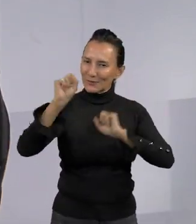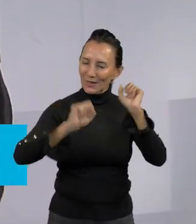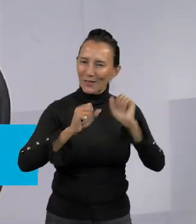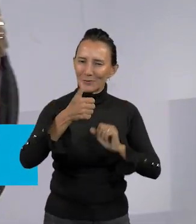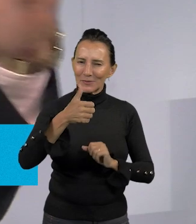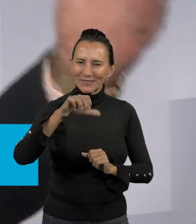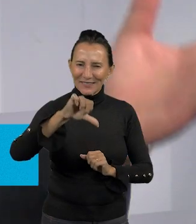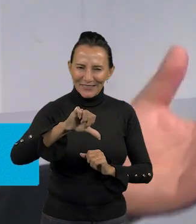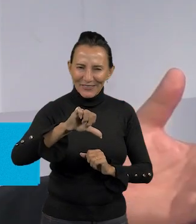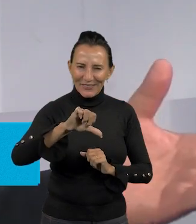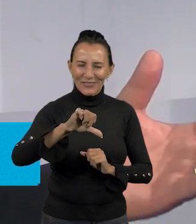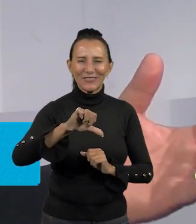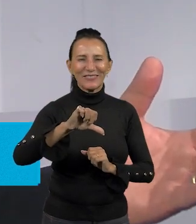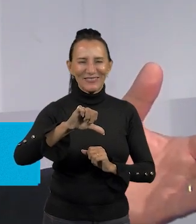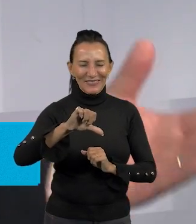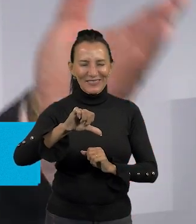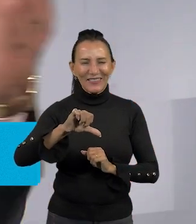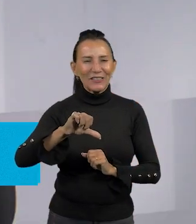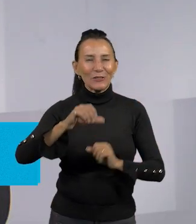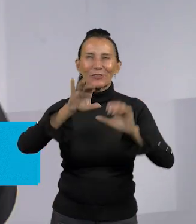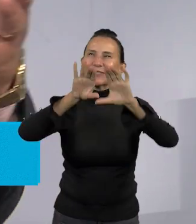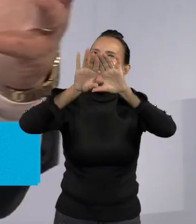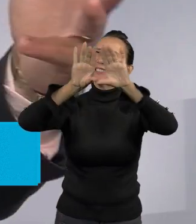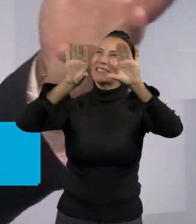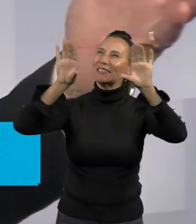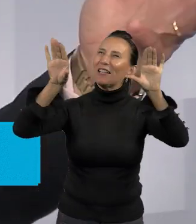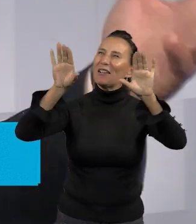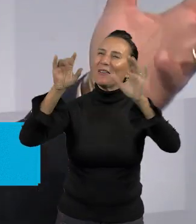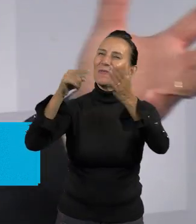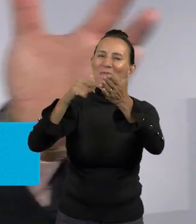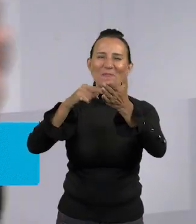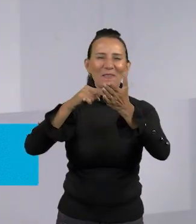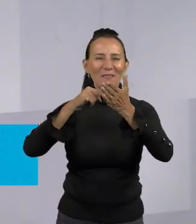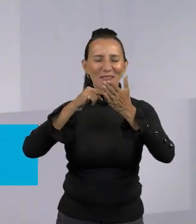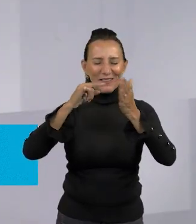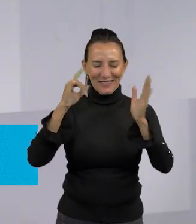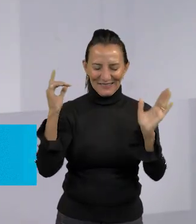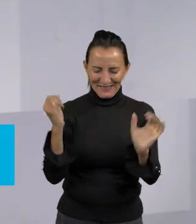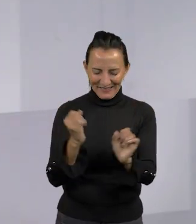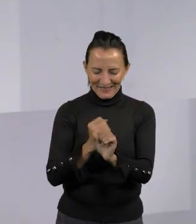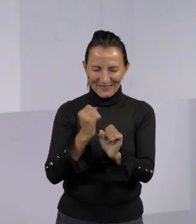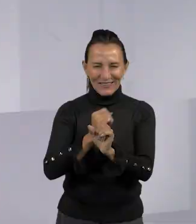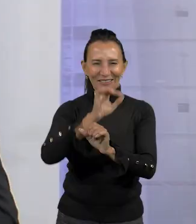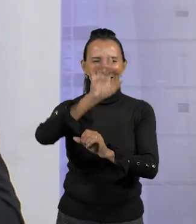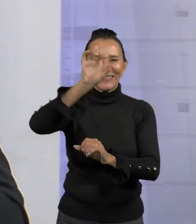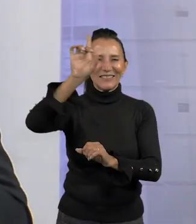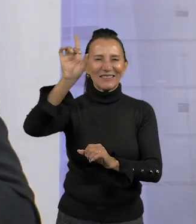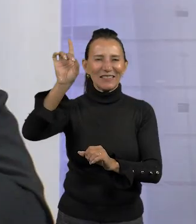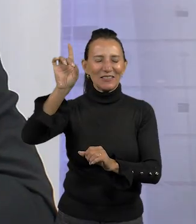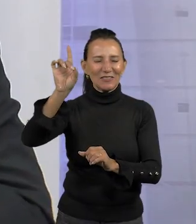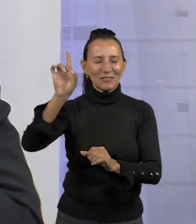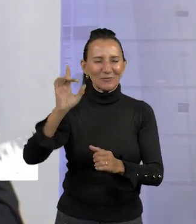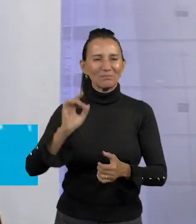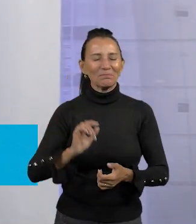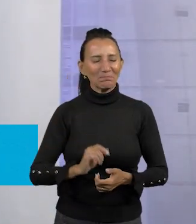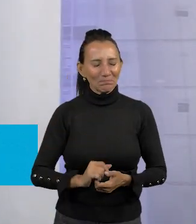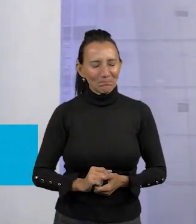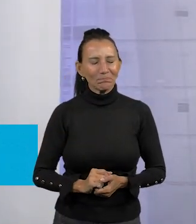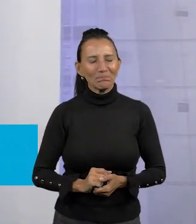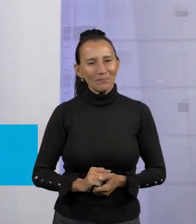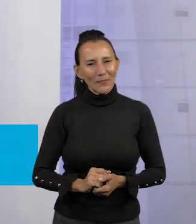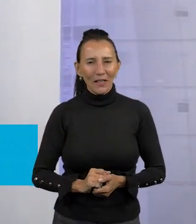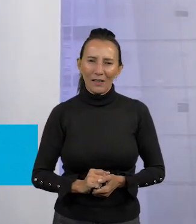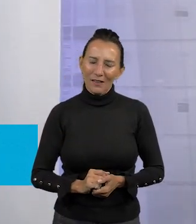céus manifestam a glória de Deus e o firmamento anunciam as obras das suas mãos Ah tem tantas